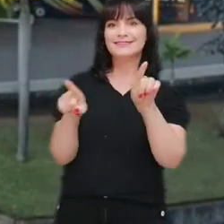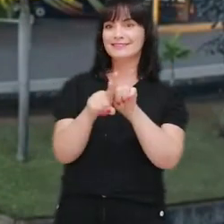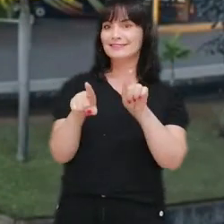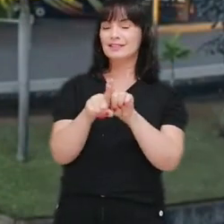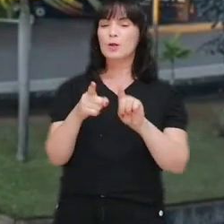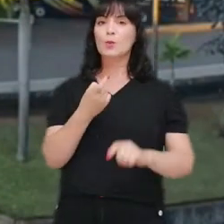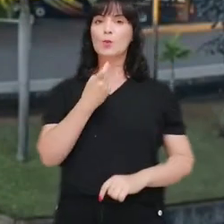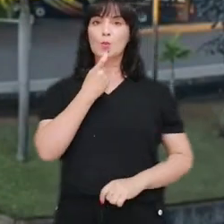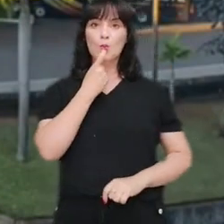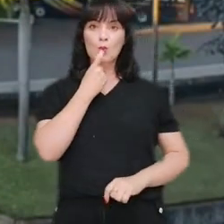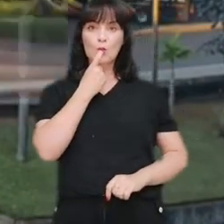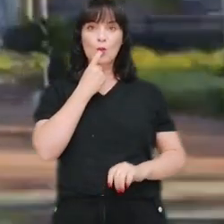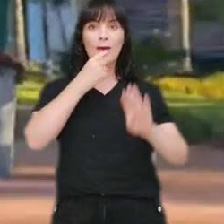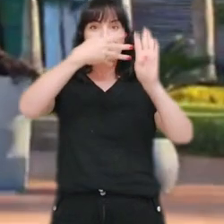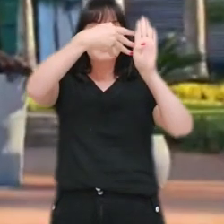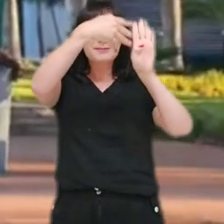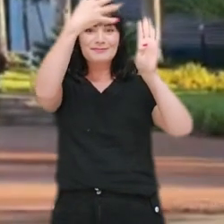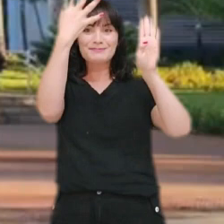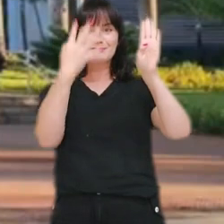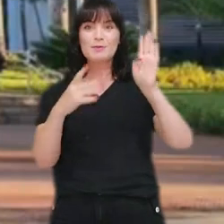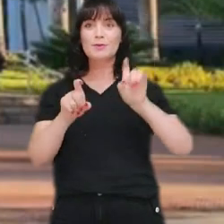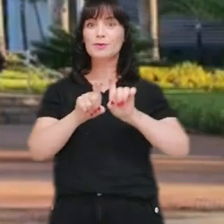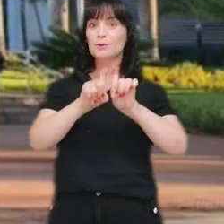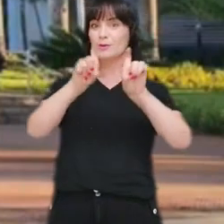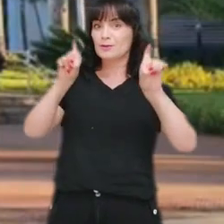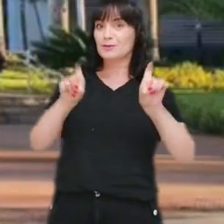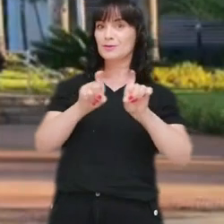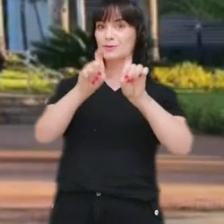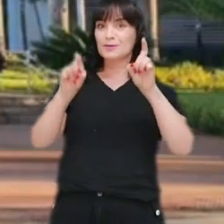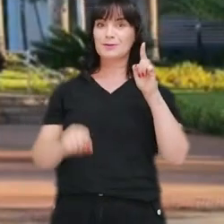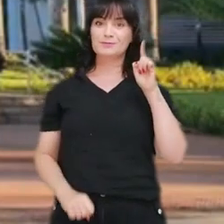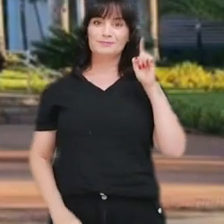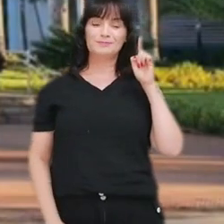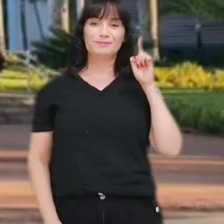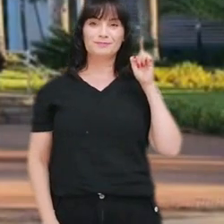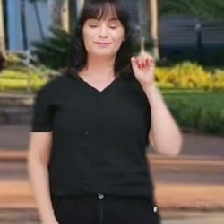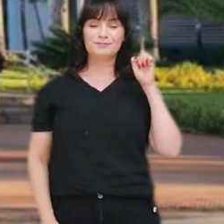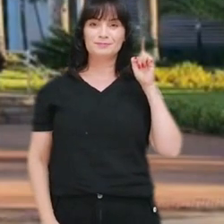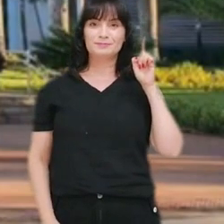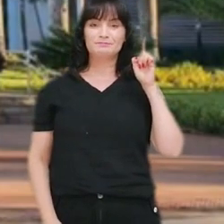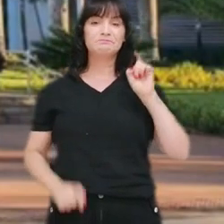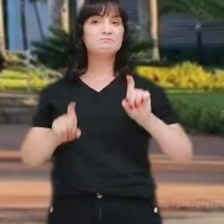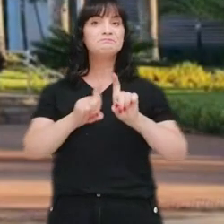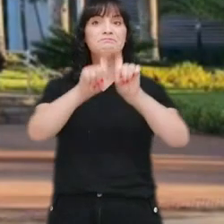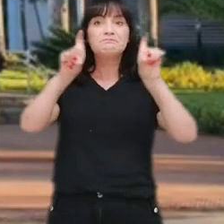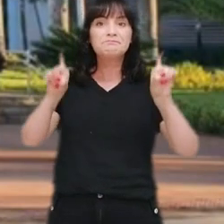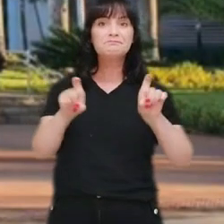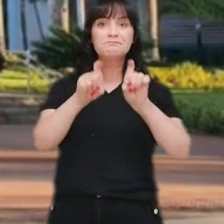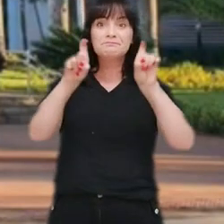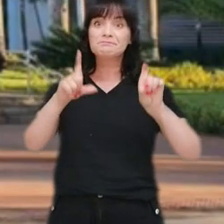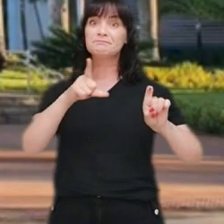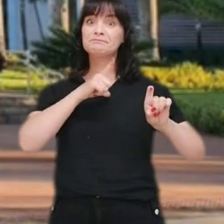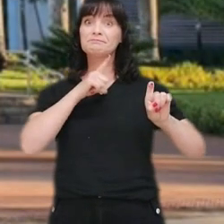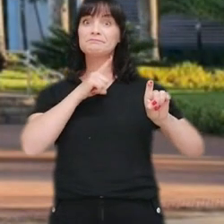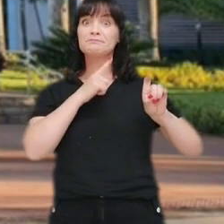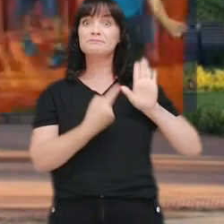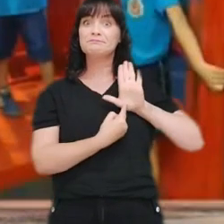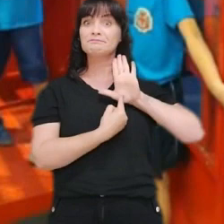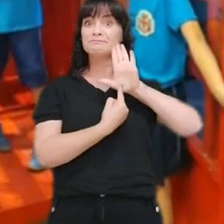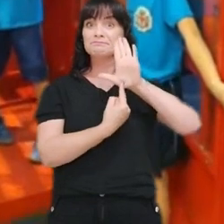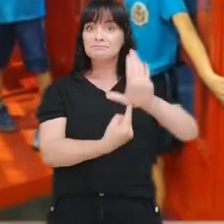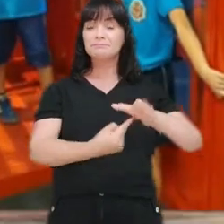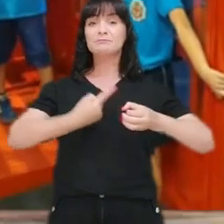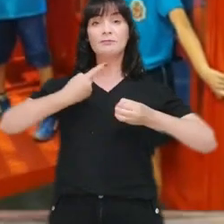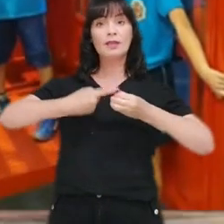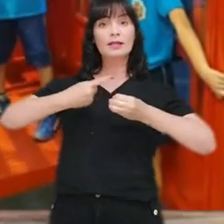também bem pertinho do Boulevard Shopping Mall. Look! É um shopping com várias imagens da cidade